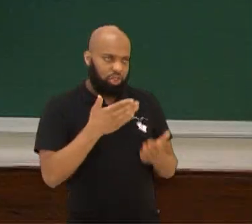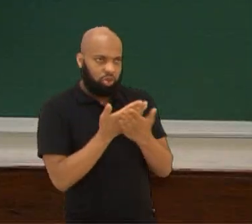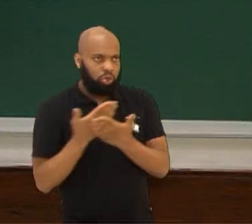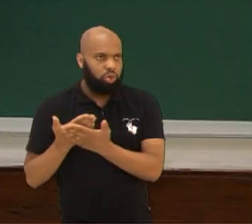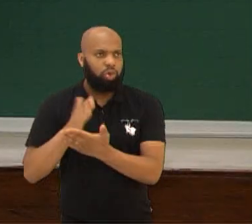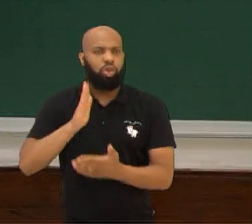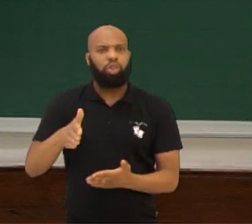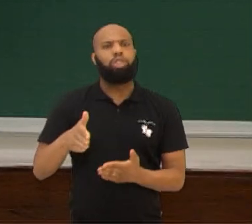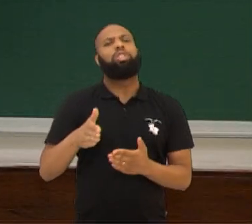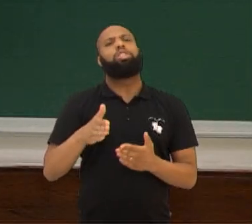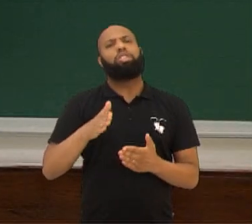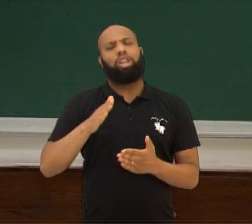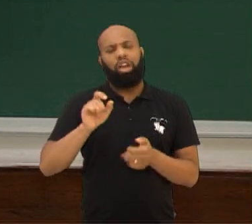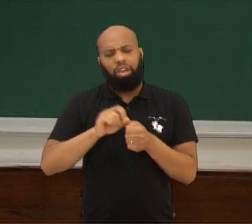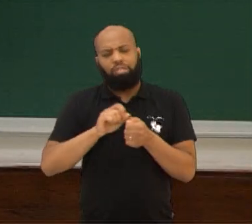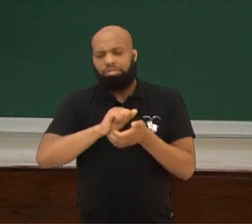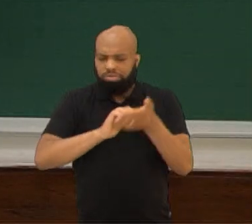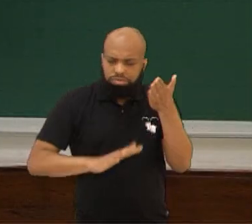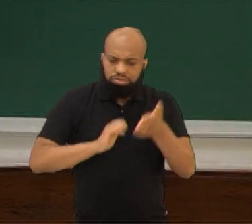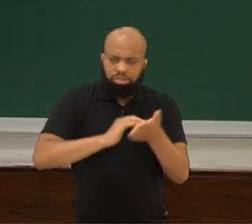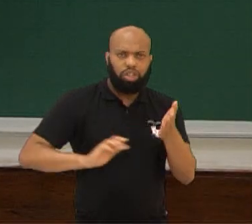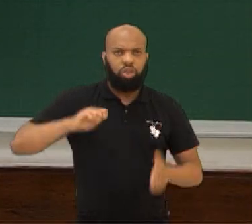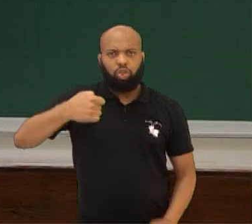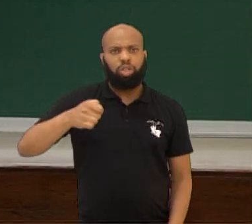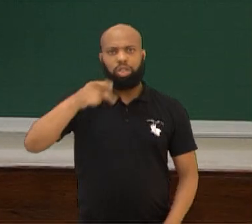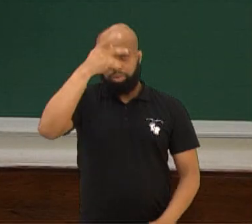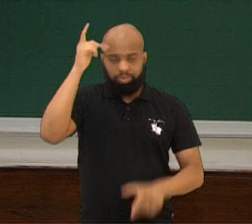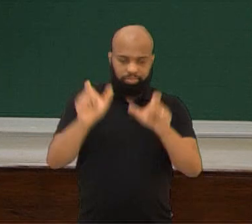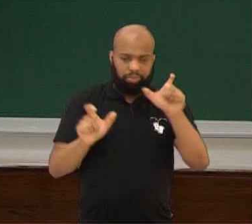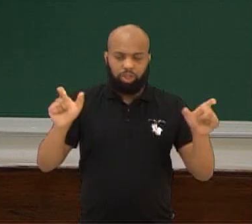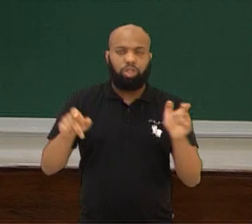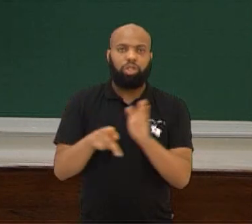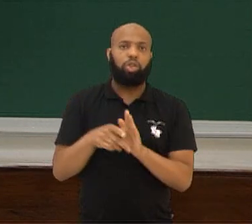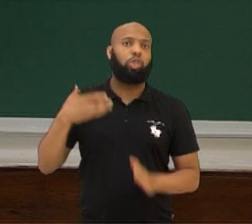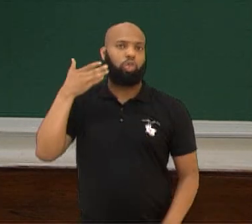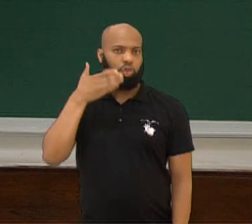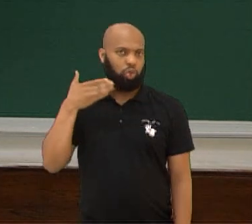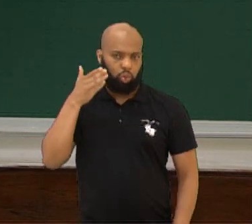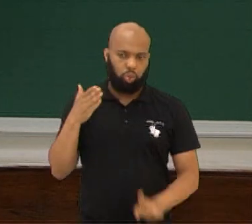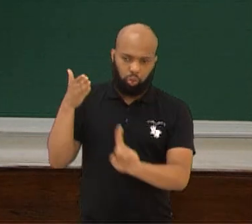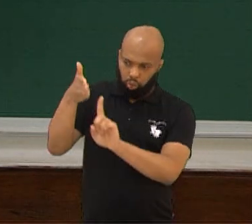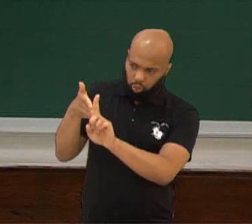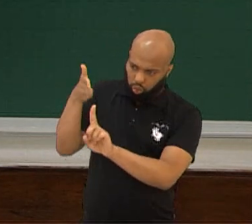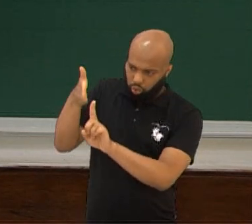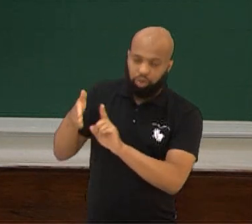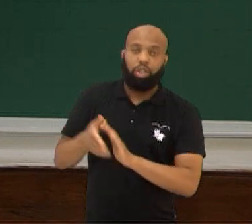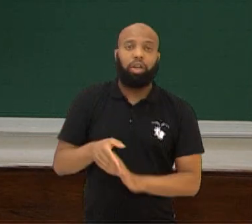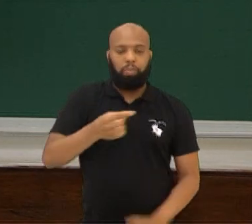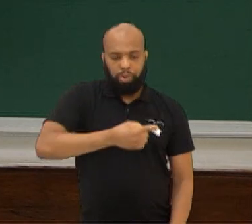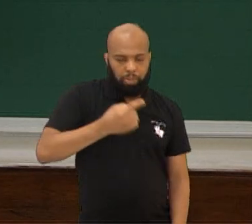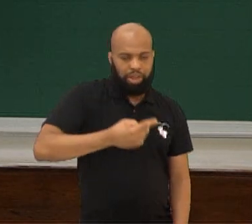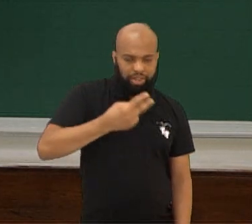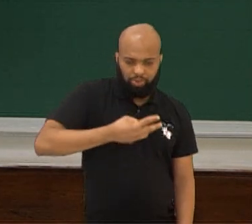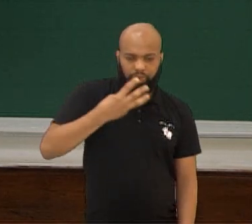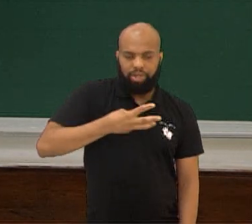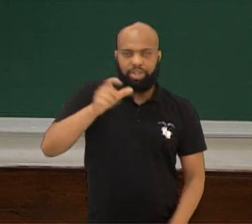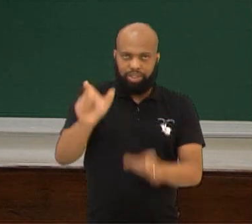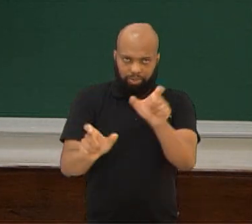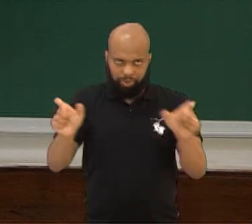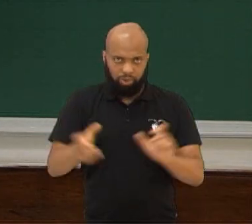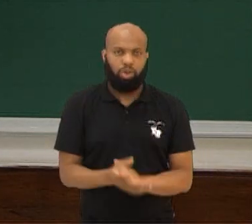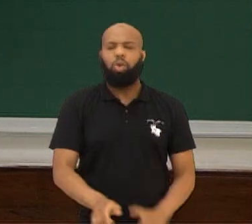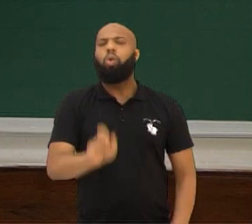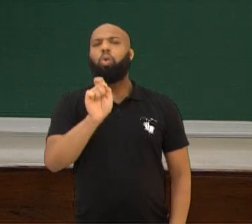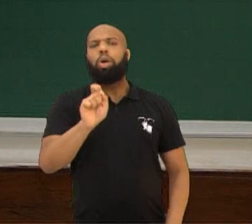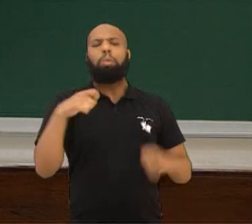algum tempo e feito vários exercícios sobre essas pessoas do discurso. Primeira pessoa, segunda pessoa, terceira pessoa. O